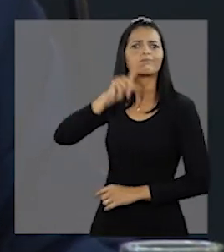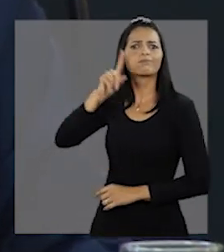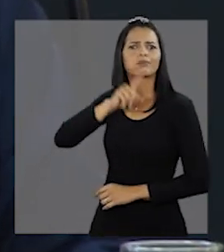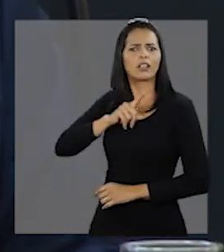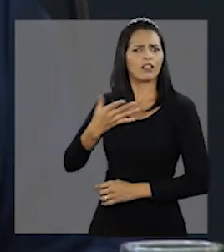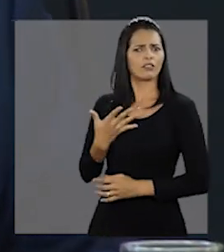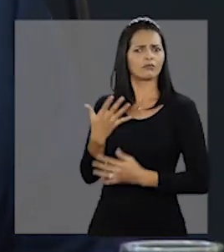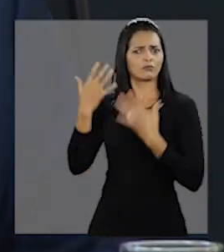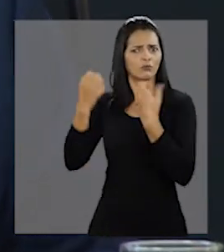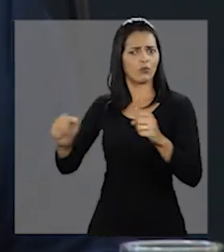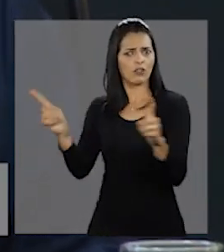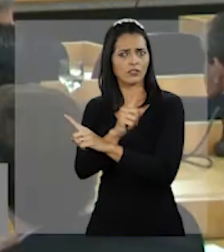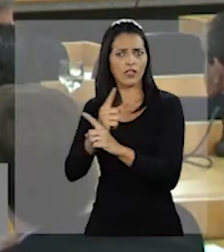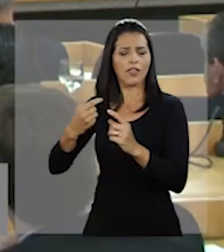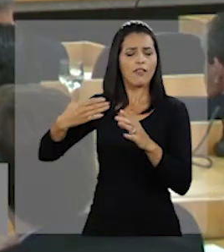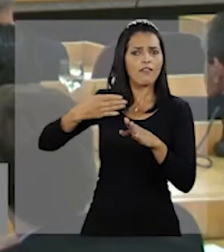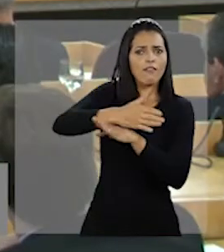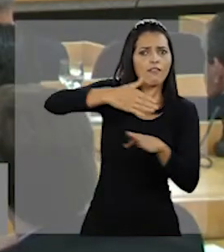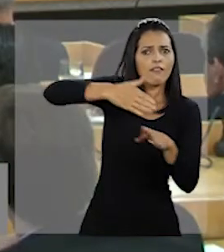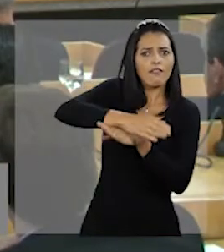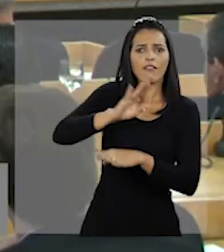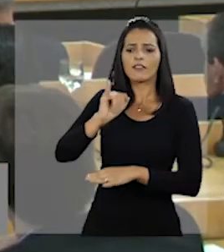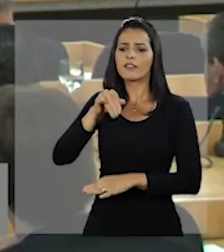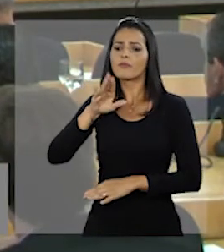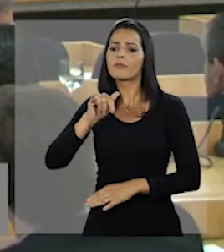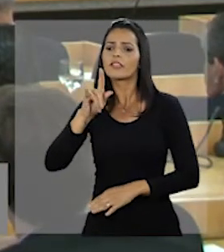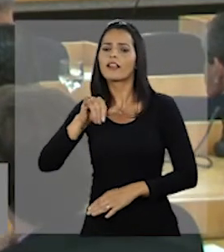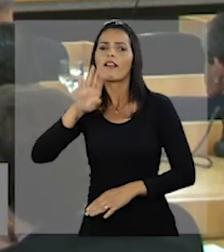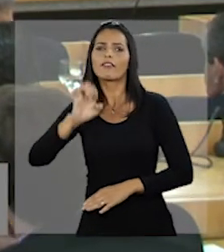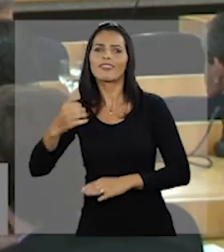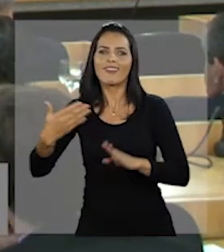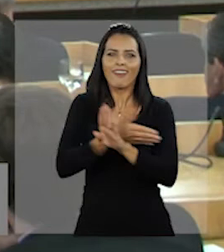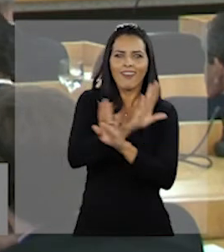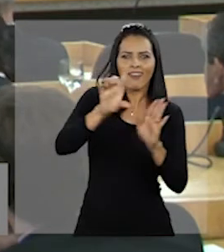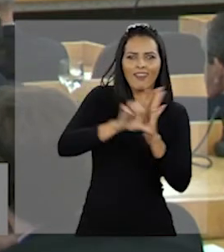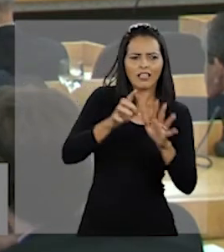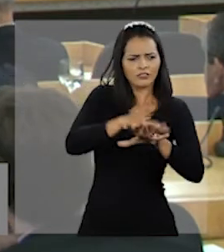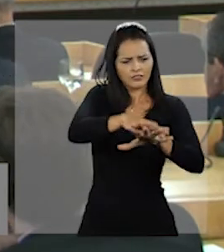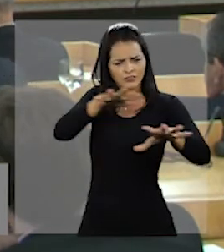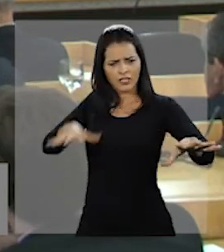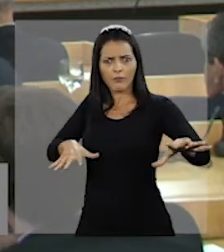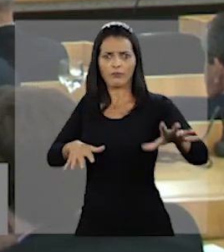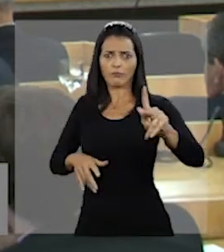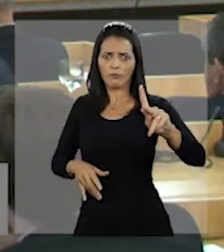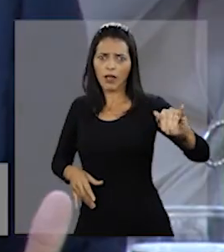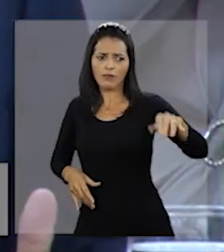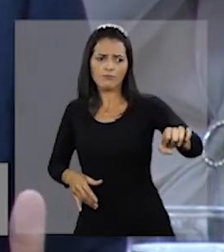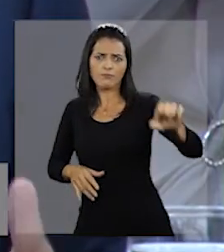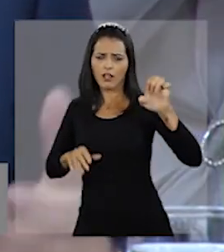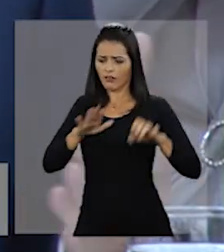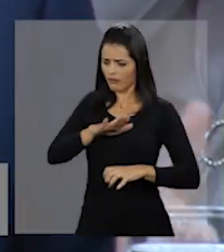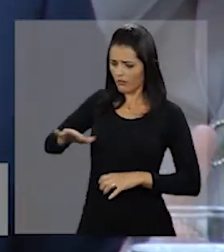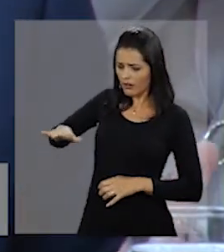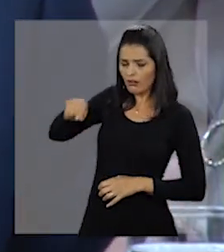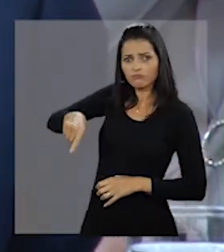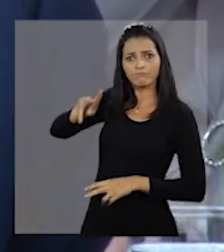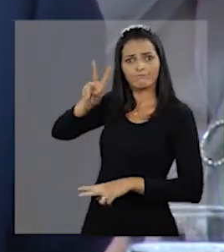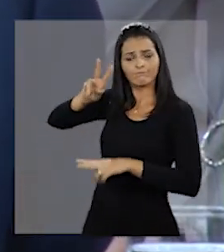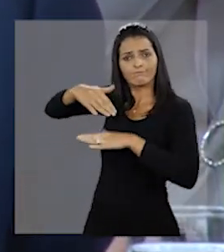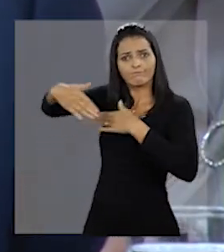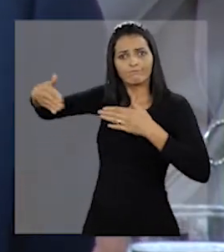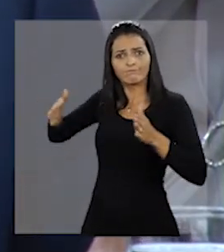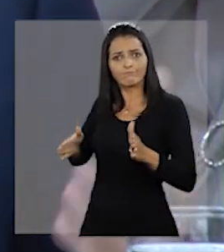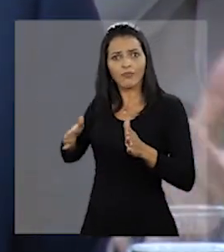norte-americana de tolerância zero com imigrantes ilegais, que tem separado crianças de seus pais ao tentarem atravessar a fronteira